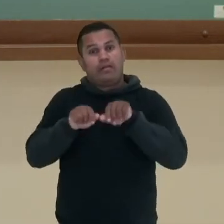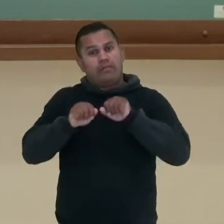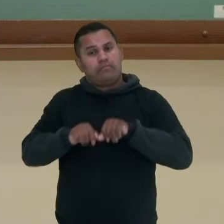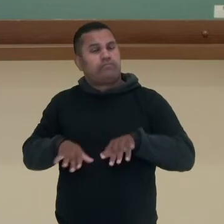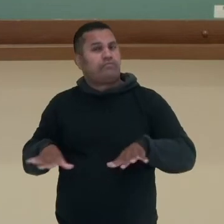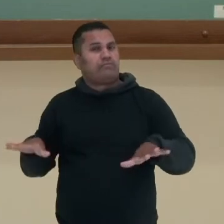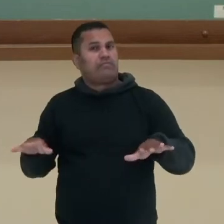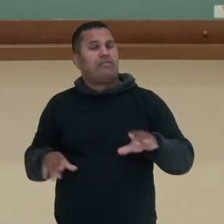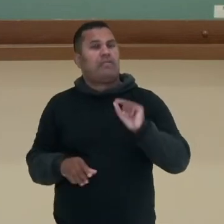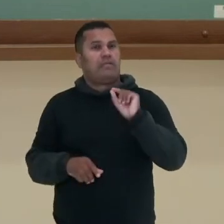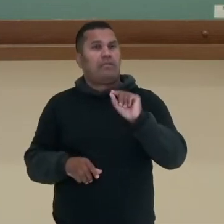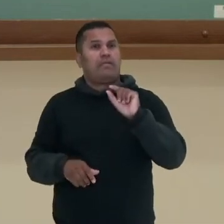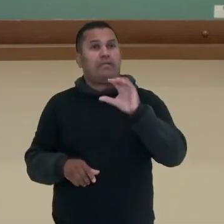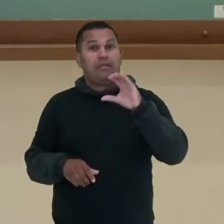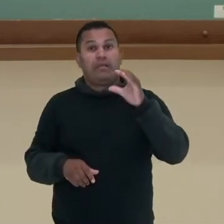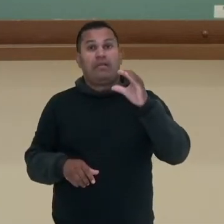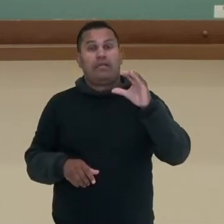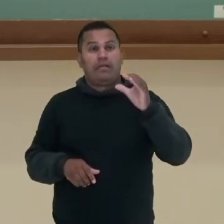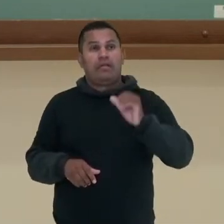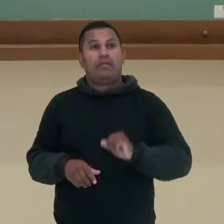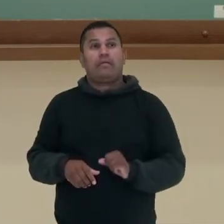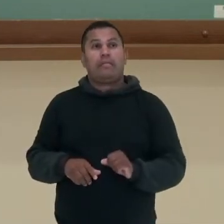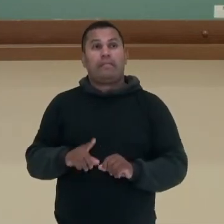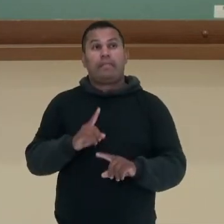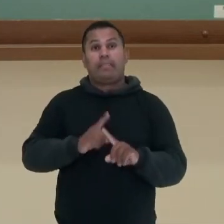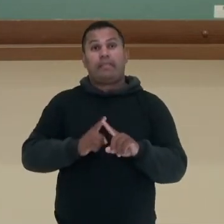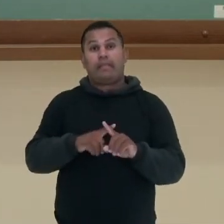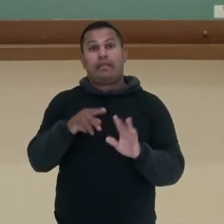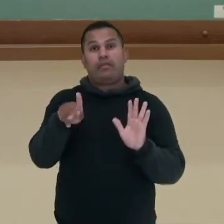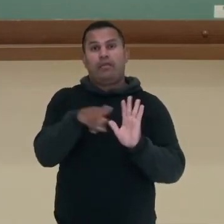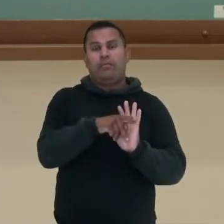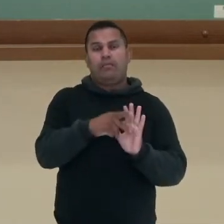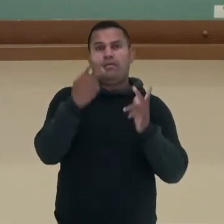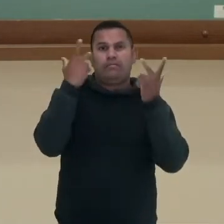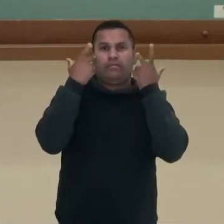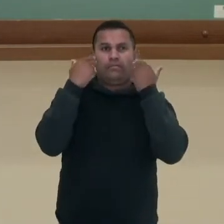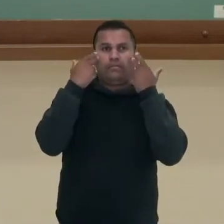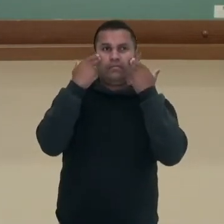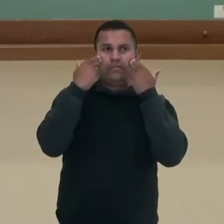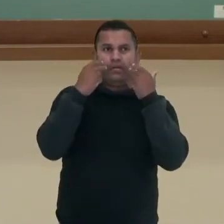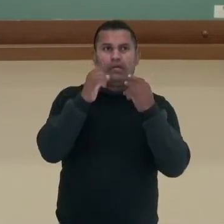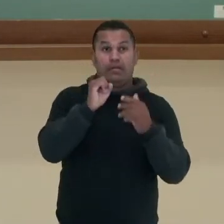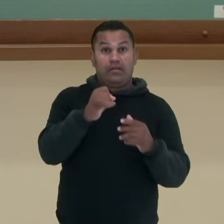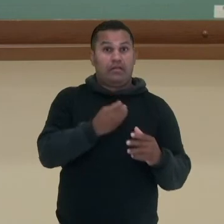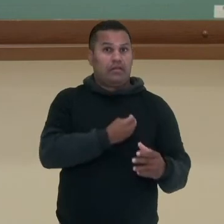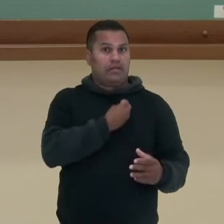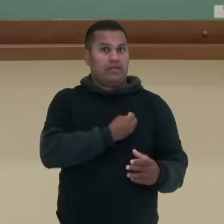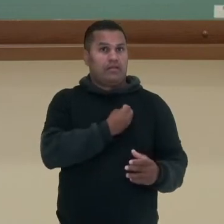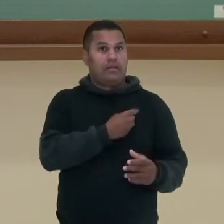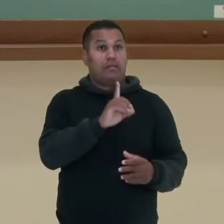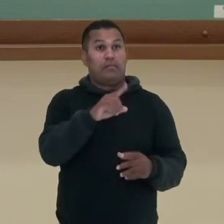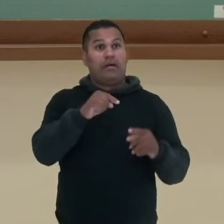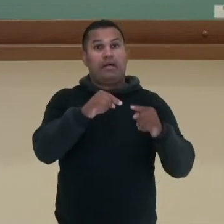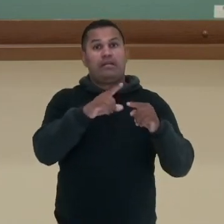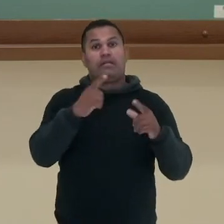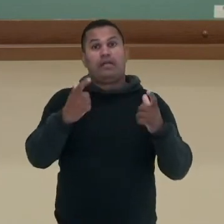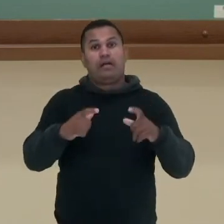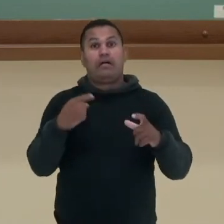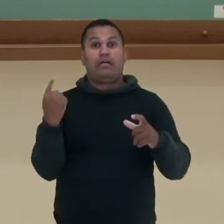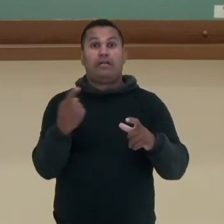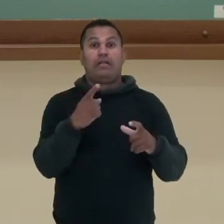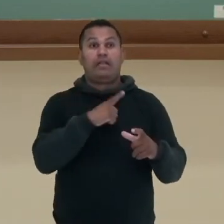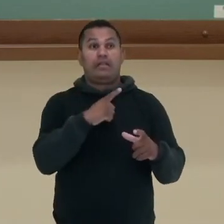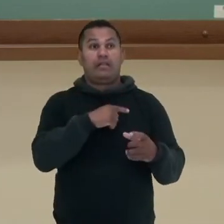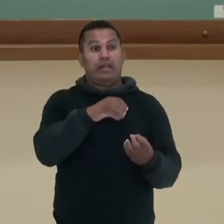eu tenho, não é um processo natural, dentro da natureza ele estaria em número controlado. Ali eu tenho uma